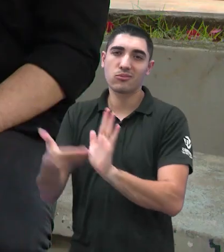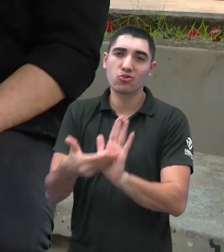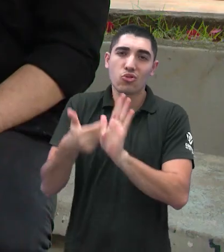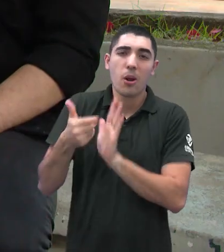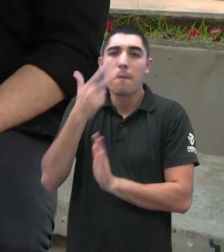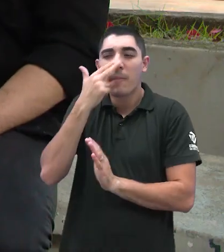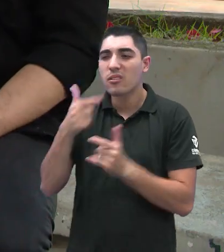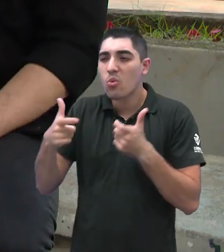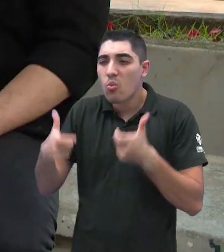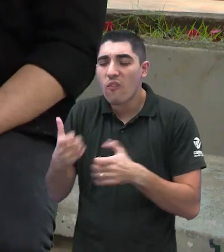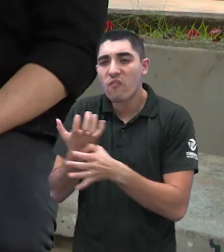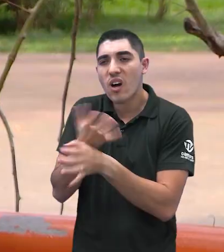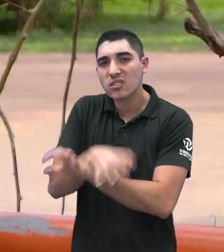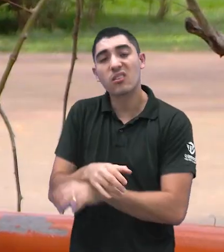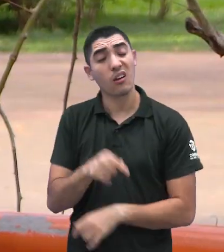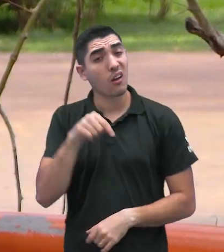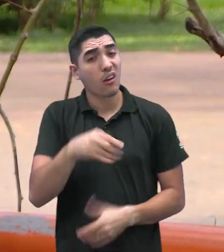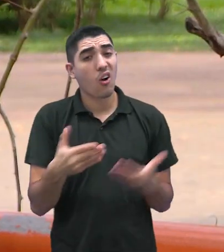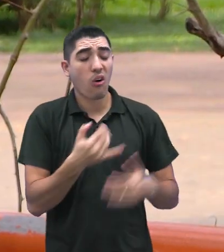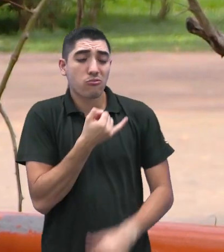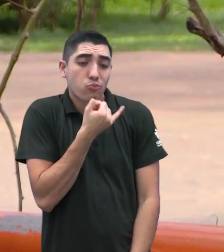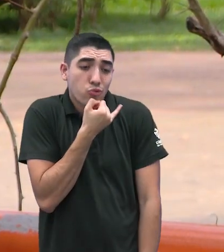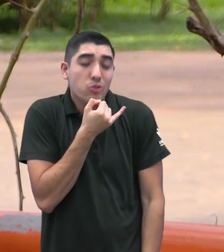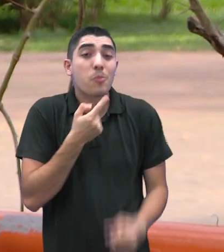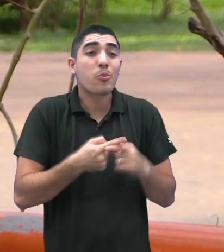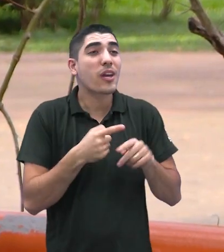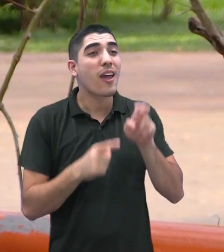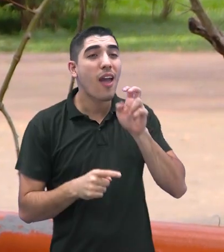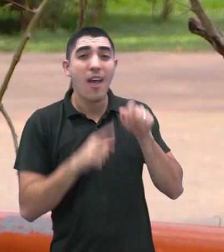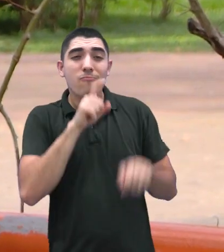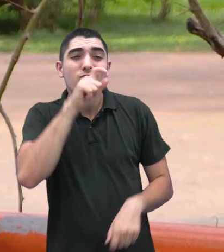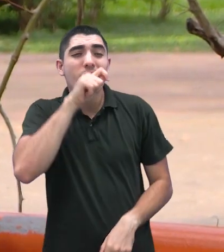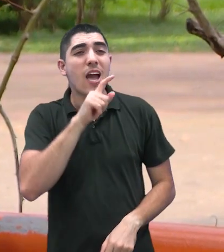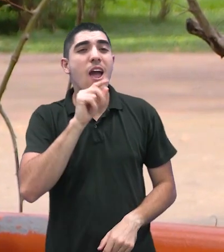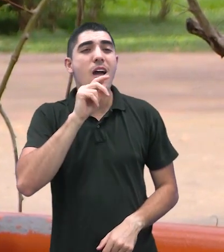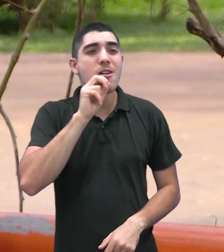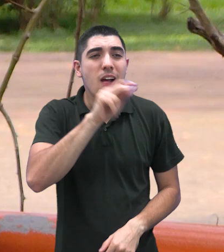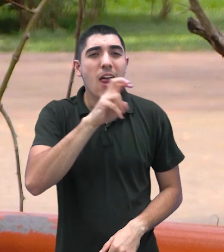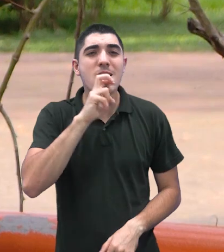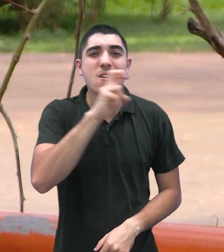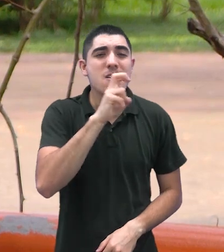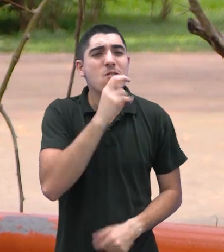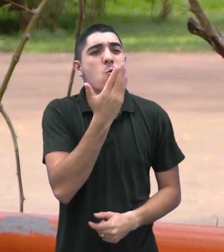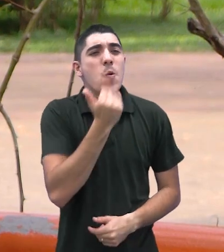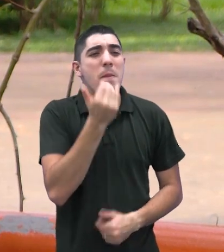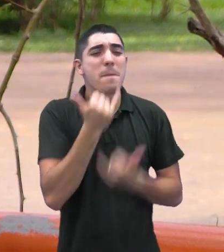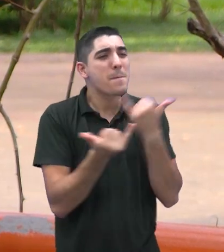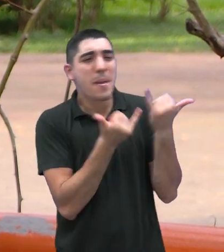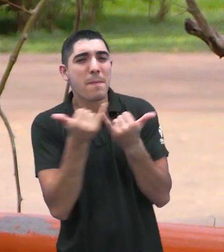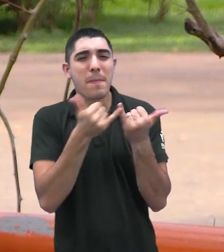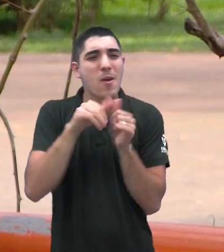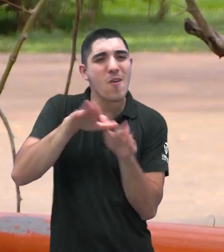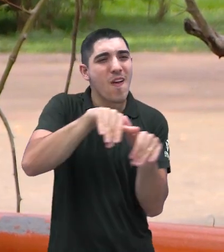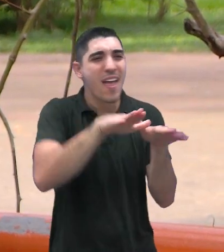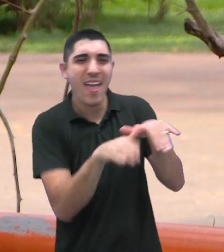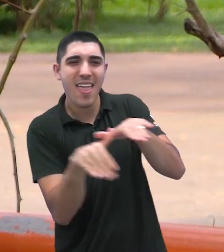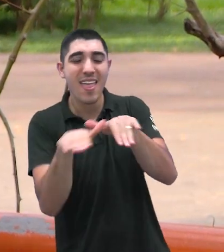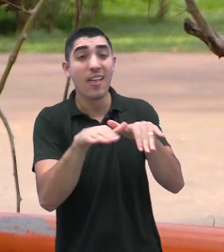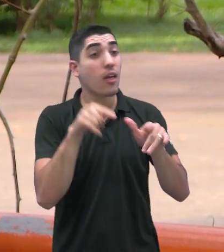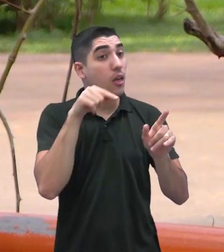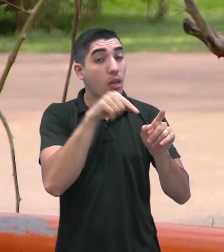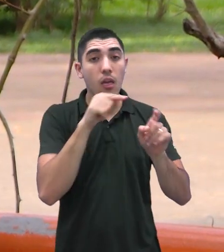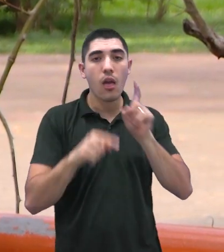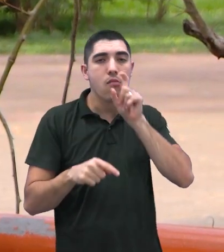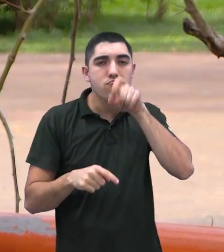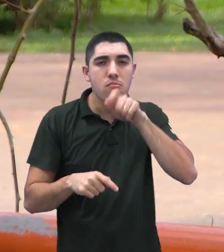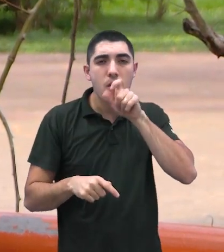praça fica até um pouco mais vazia, né, Karen? Ficou triste, a gente não escuta mais ela chamando, querendo comida, querendo brincar. Incrível, porque ela